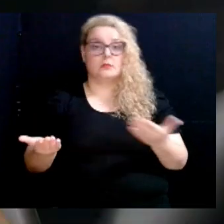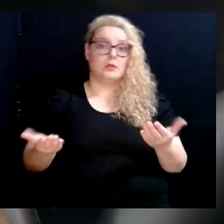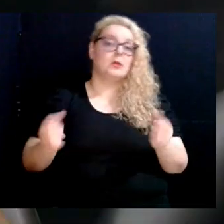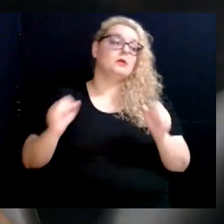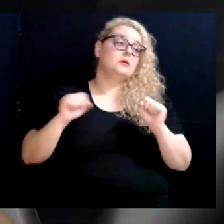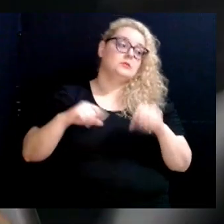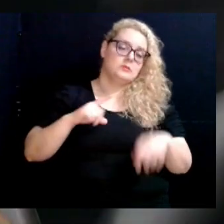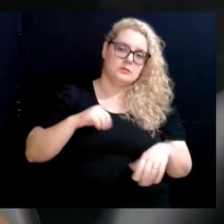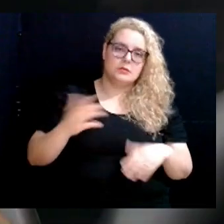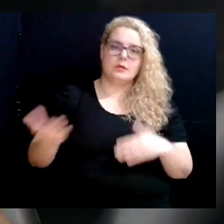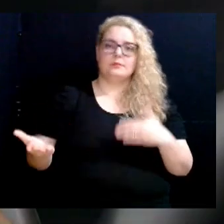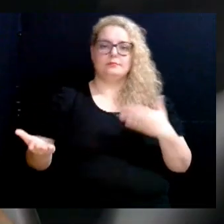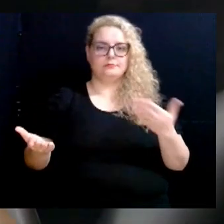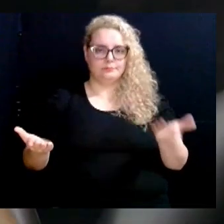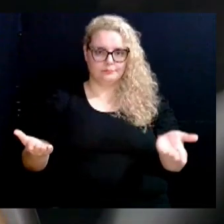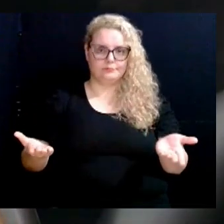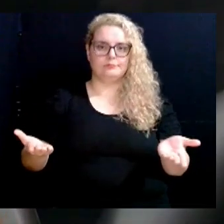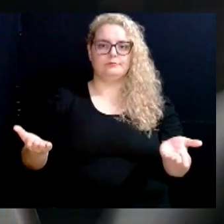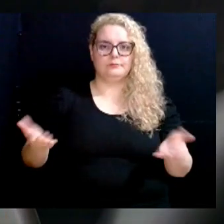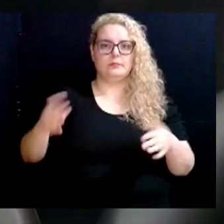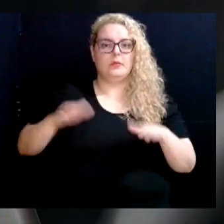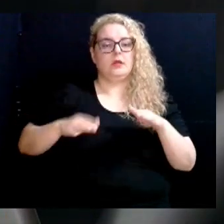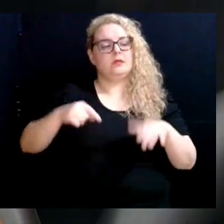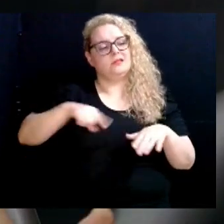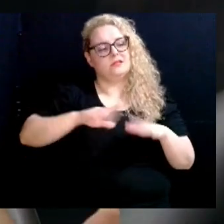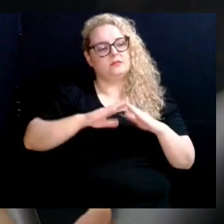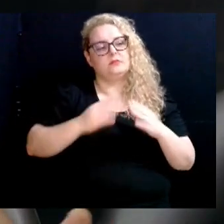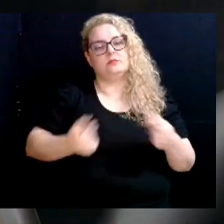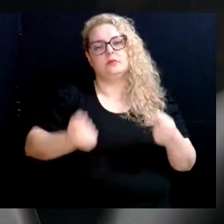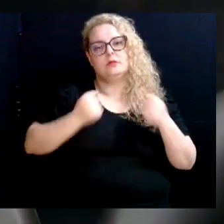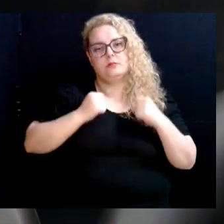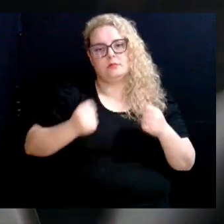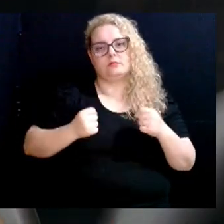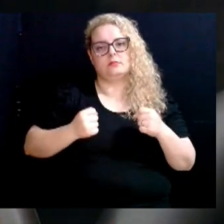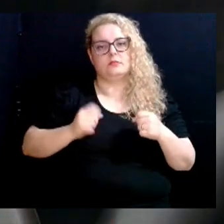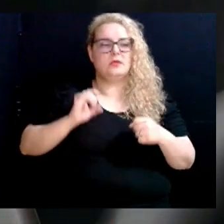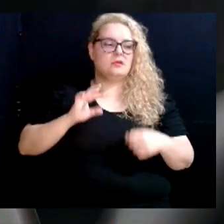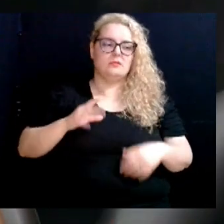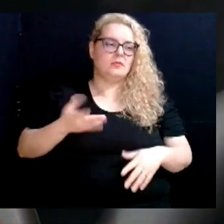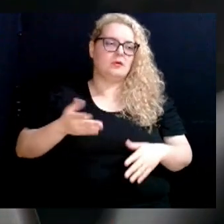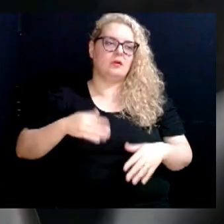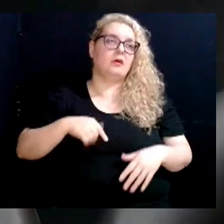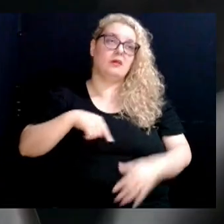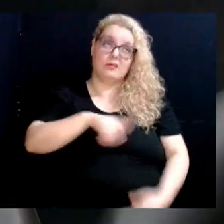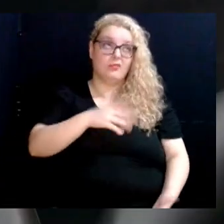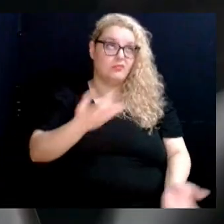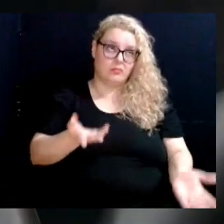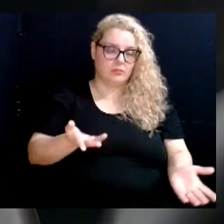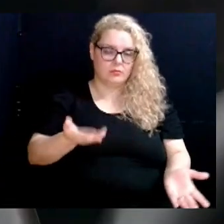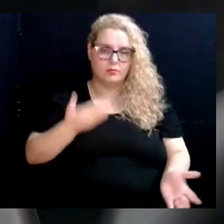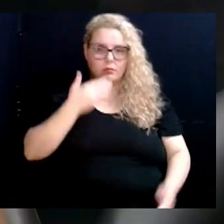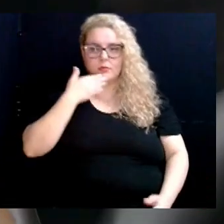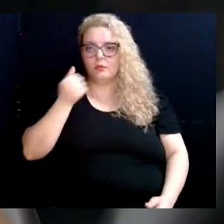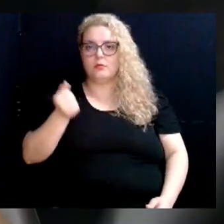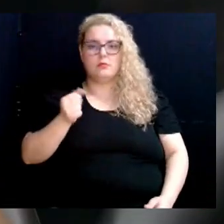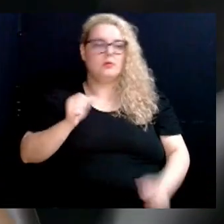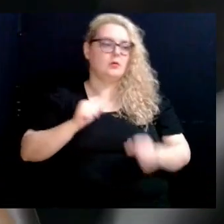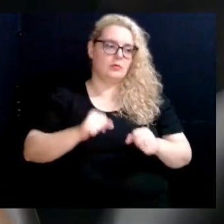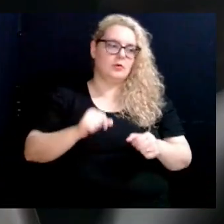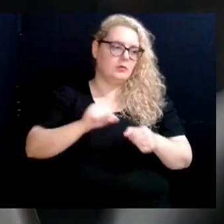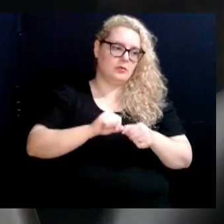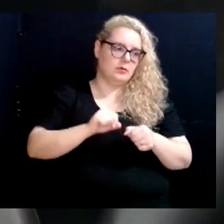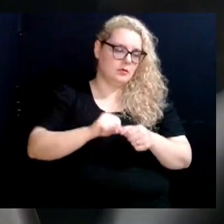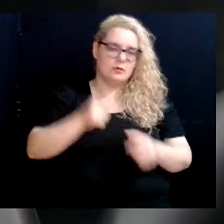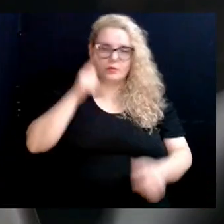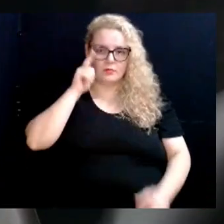lados. Eu acho que muitas vezes você vai para a academia para cumprir tabela, para realmente fazer o melhor que você pode fazer naquele dia, o melhor que você